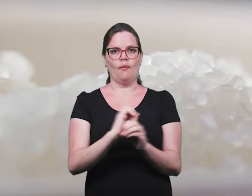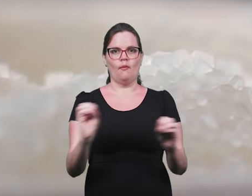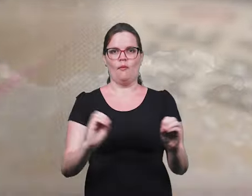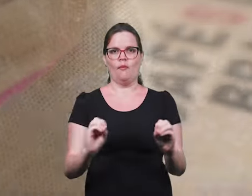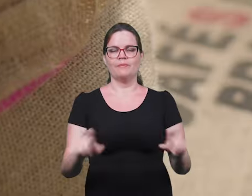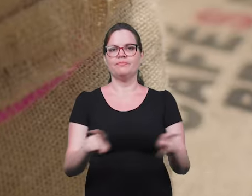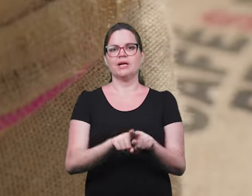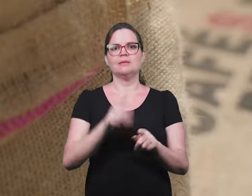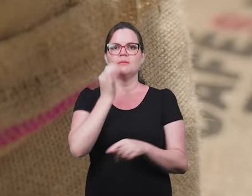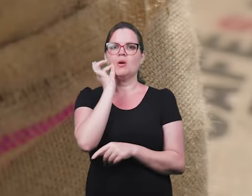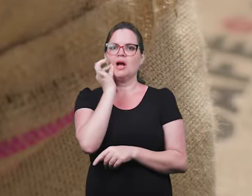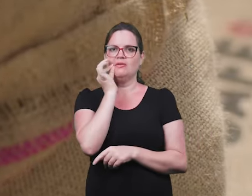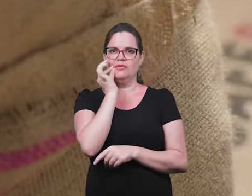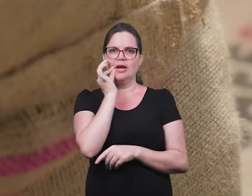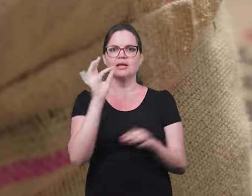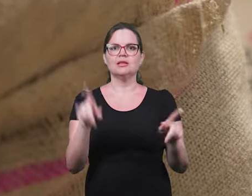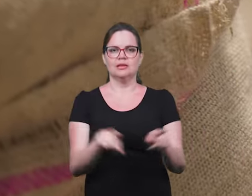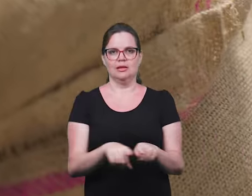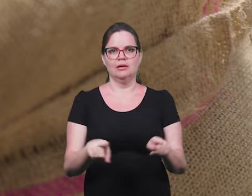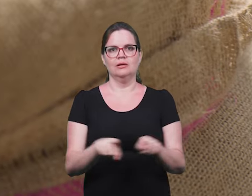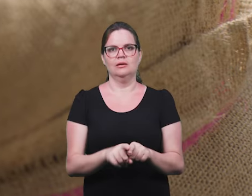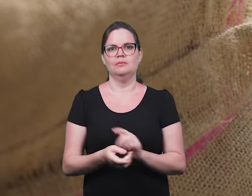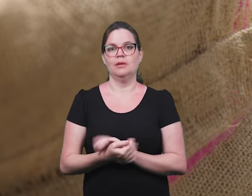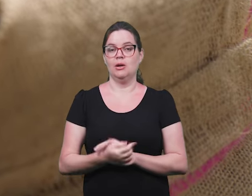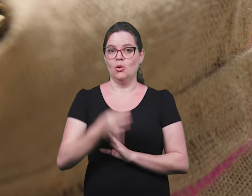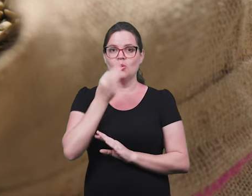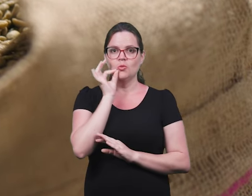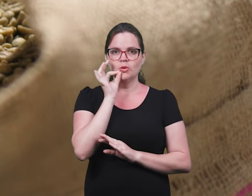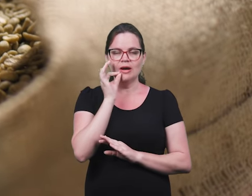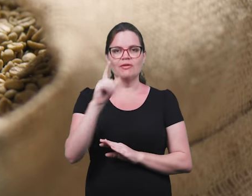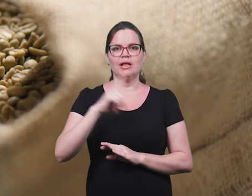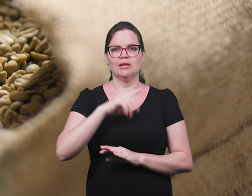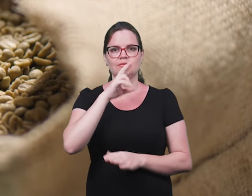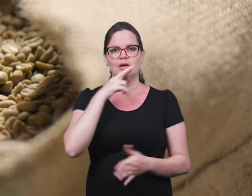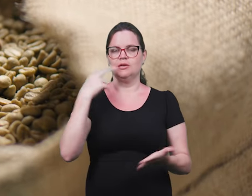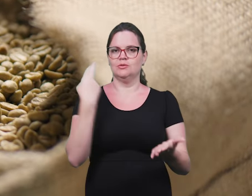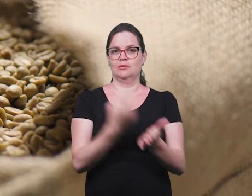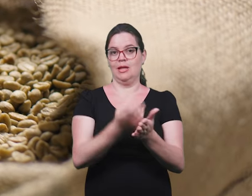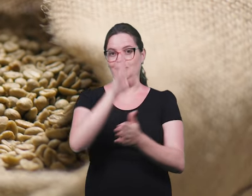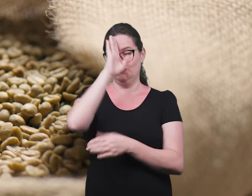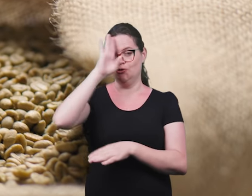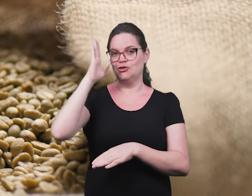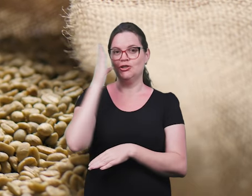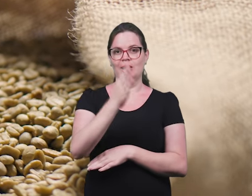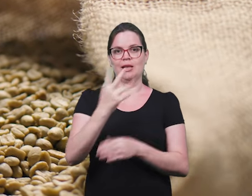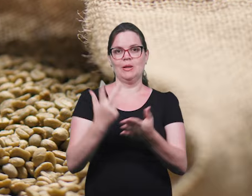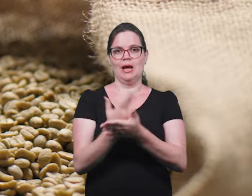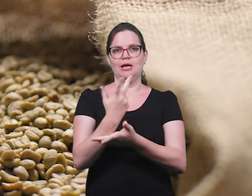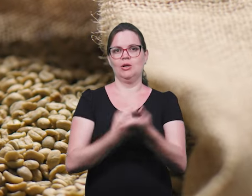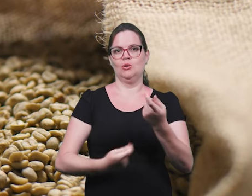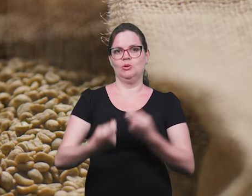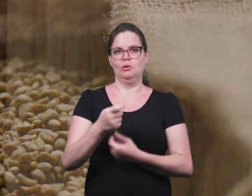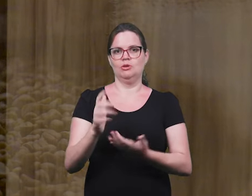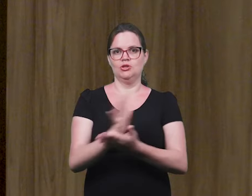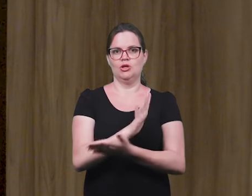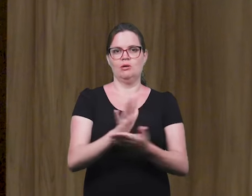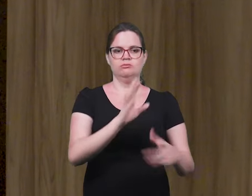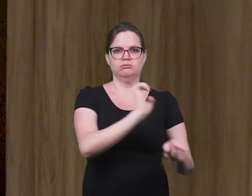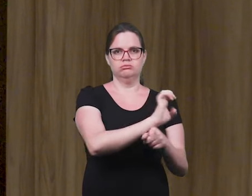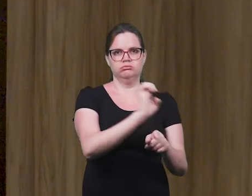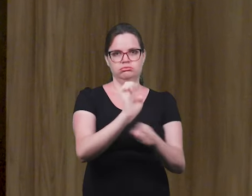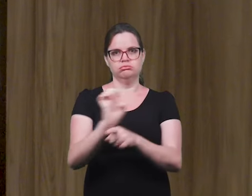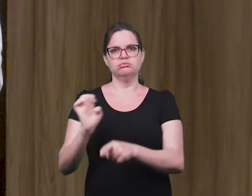zerada, e o café. A retração impactou diretamente a economia de